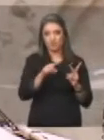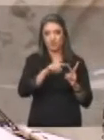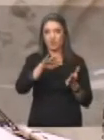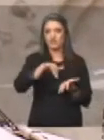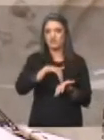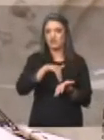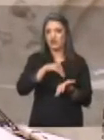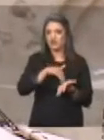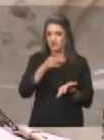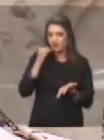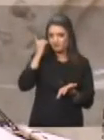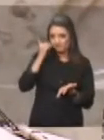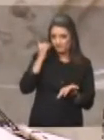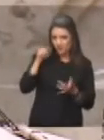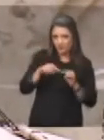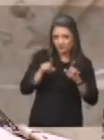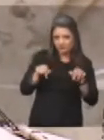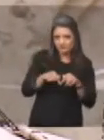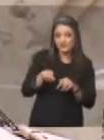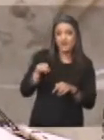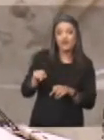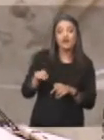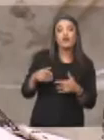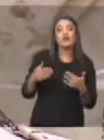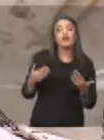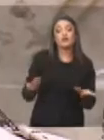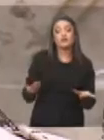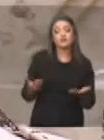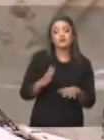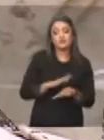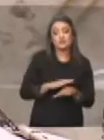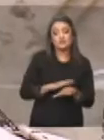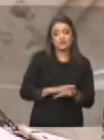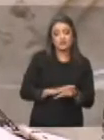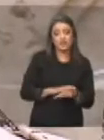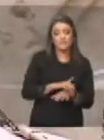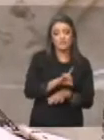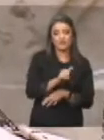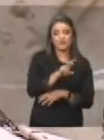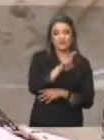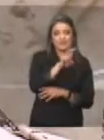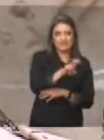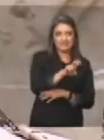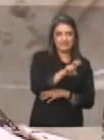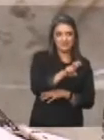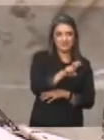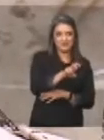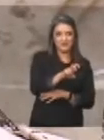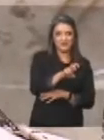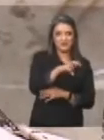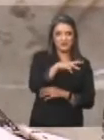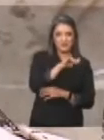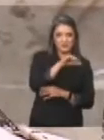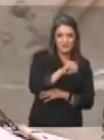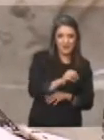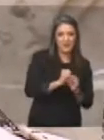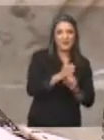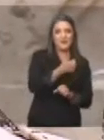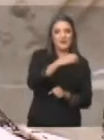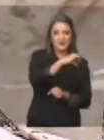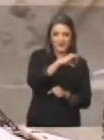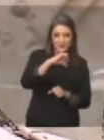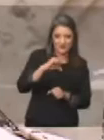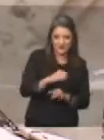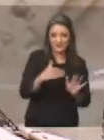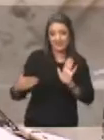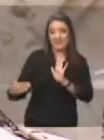secretário parlamentar no gabinete de Silas no período compreendido entre 5 de 5 de 1999